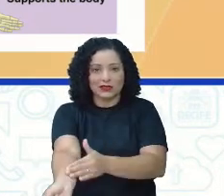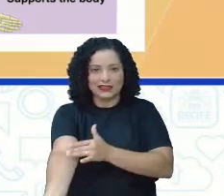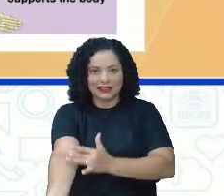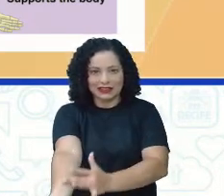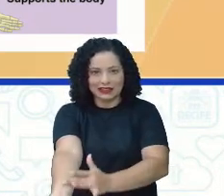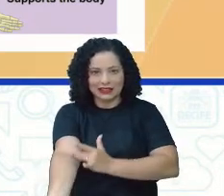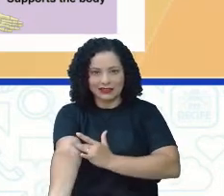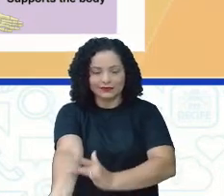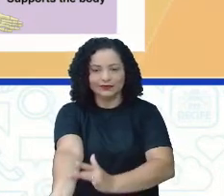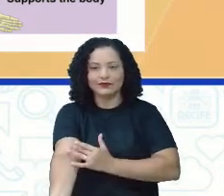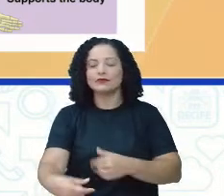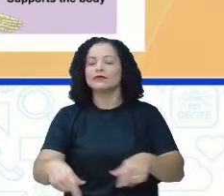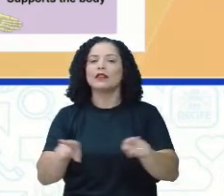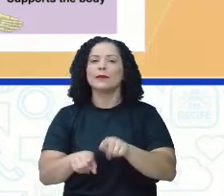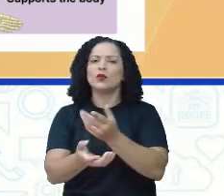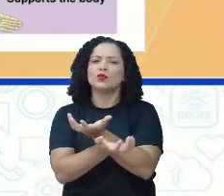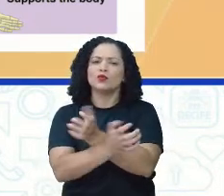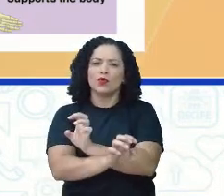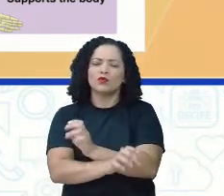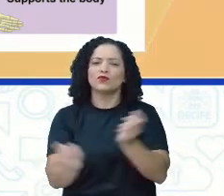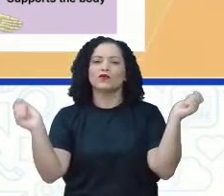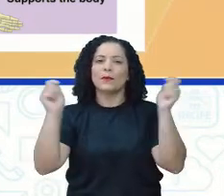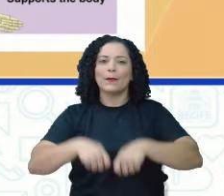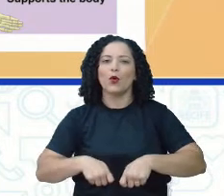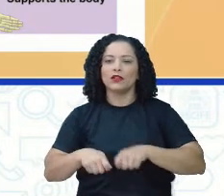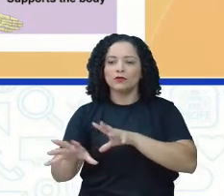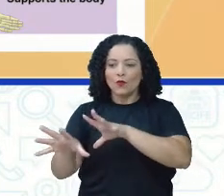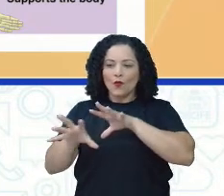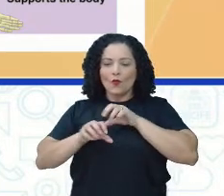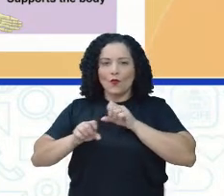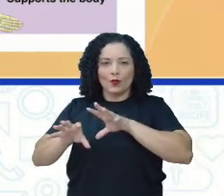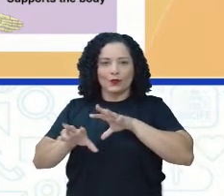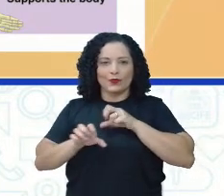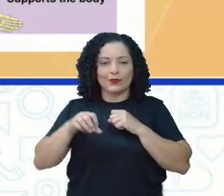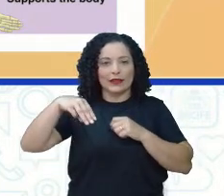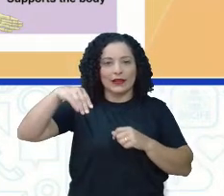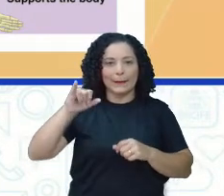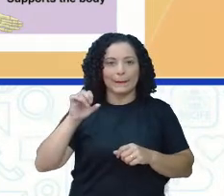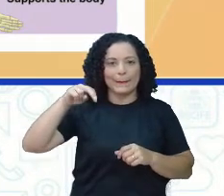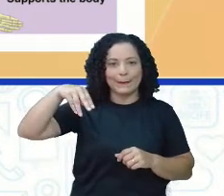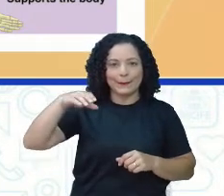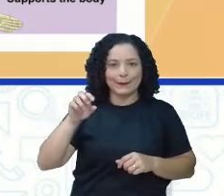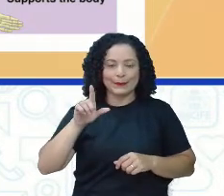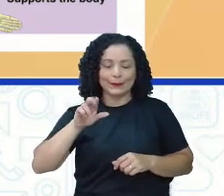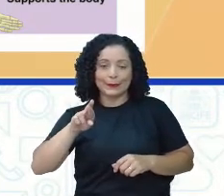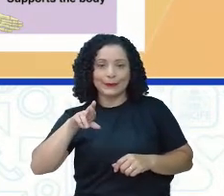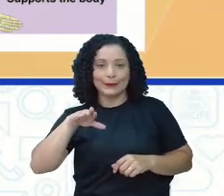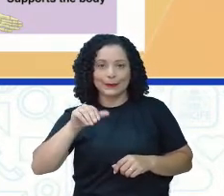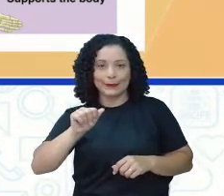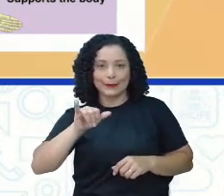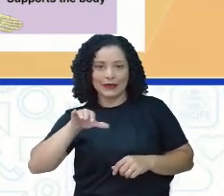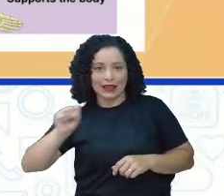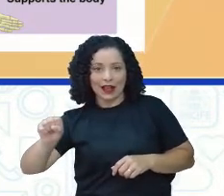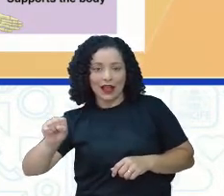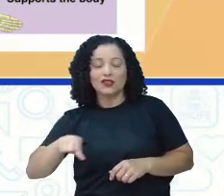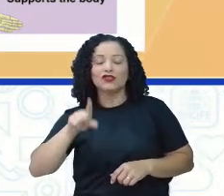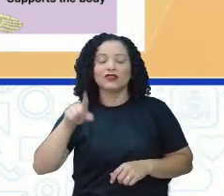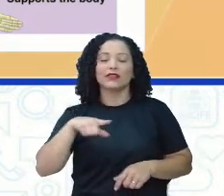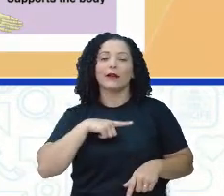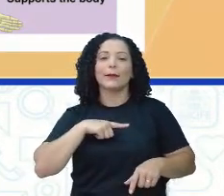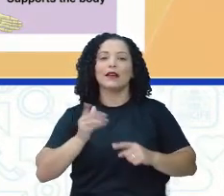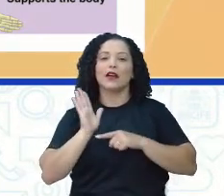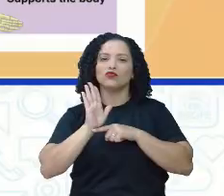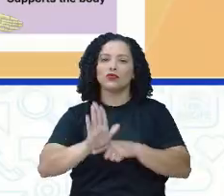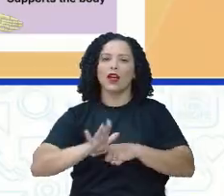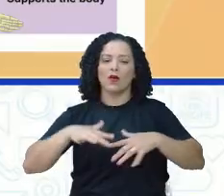também, eles têm a capacidade de armazenar minerais, e facilita o movimento e ainda a questão aí de